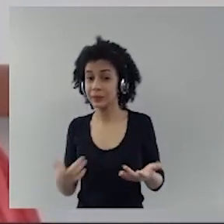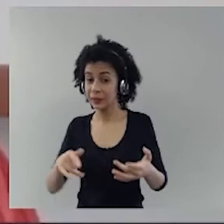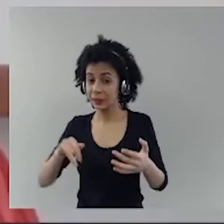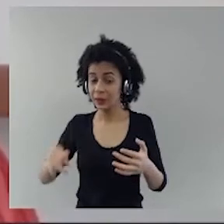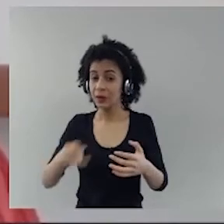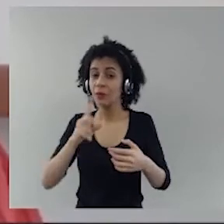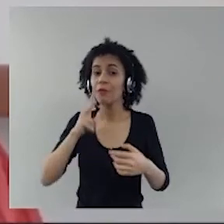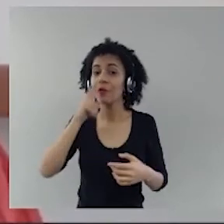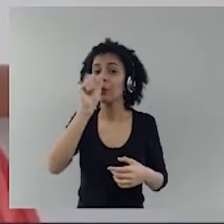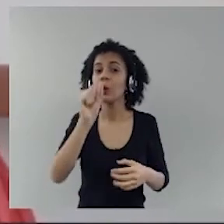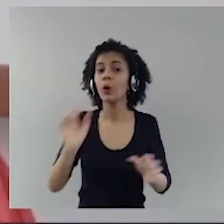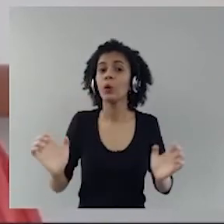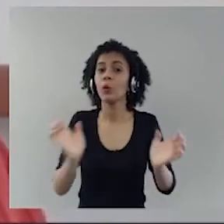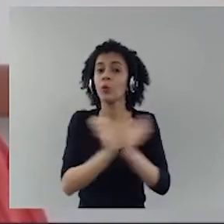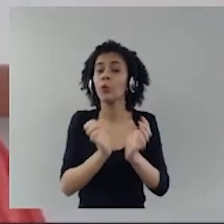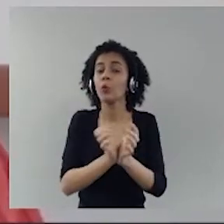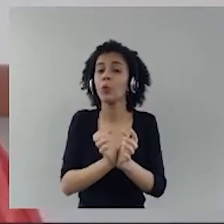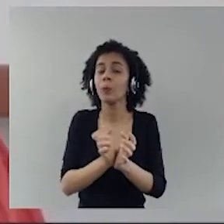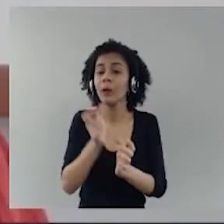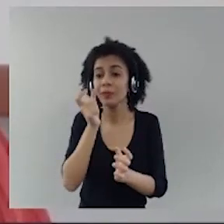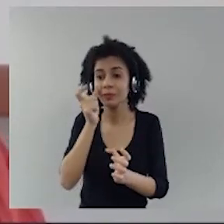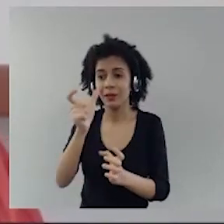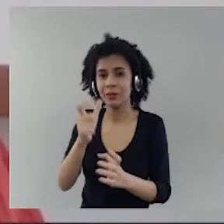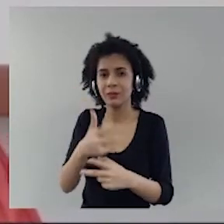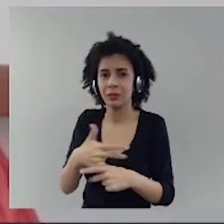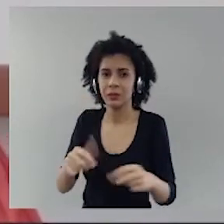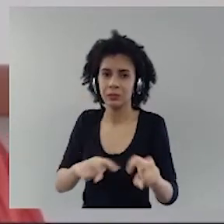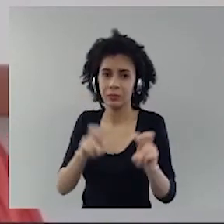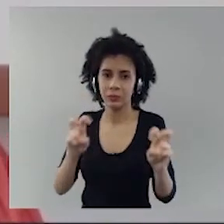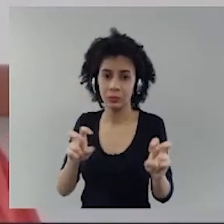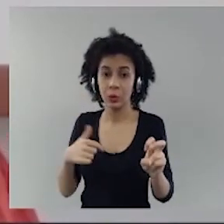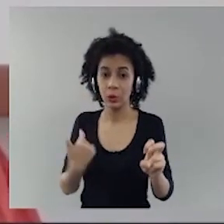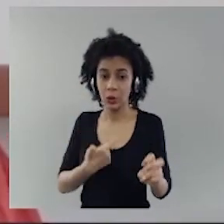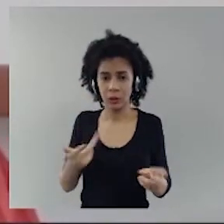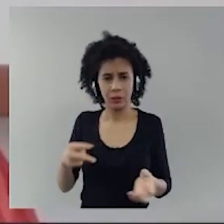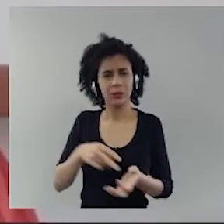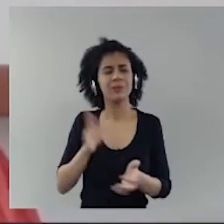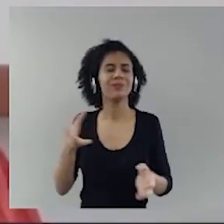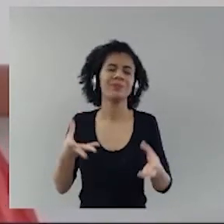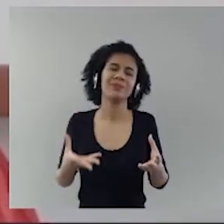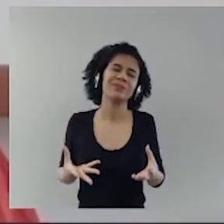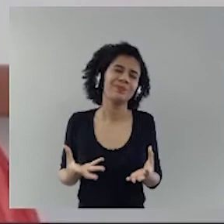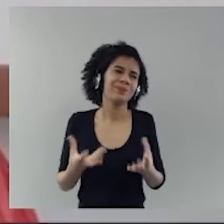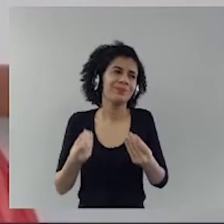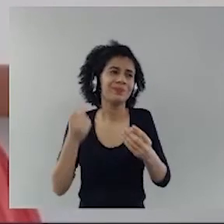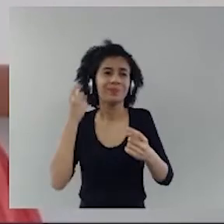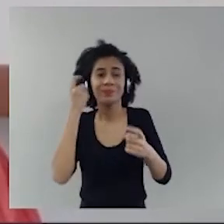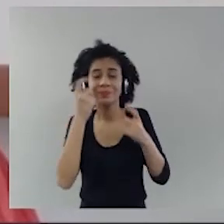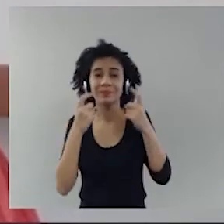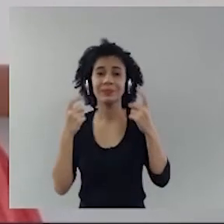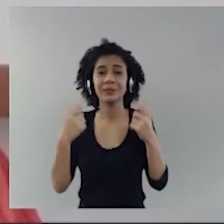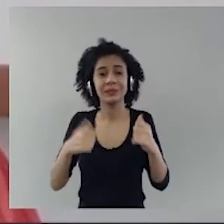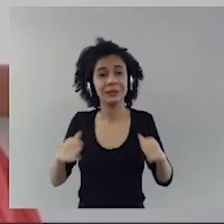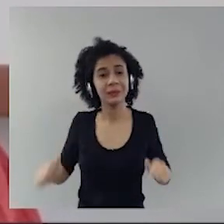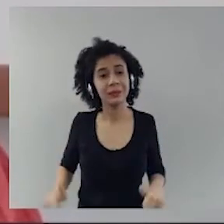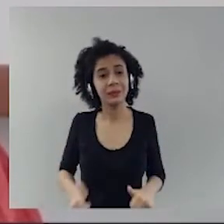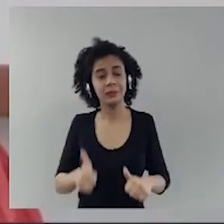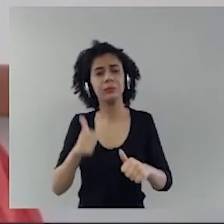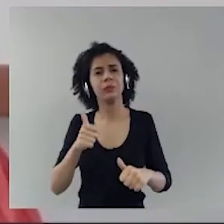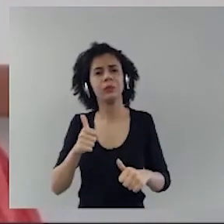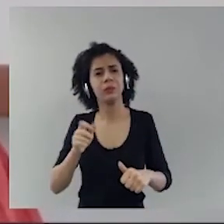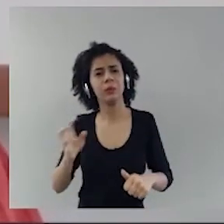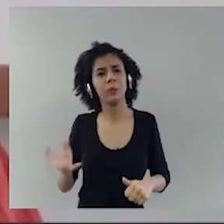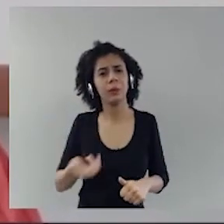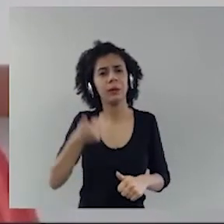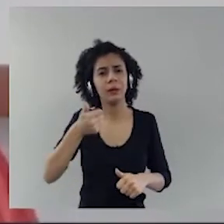venceram os grupos de interesse nós que estamos aqui muito preocupados em melhorar a qualidade da atuação